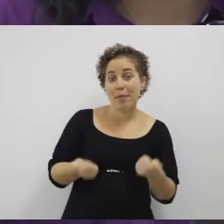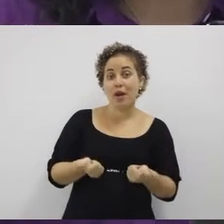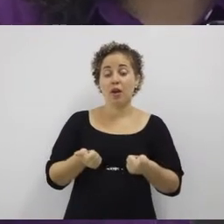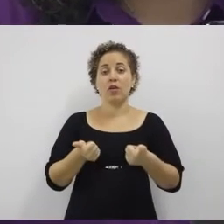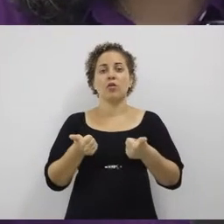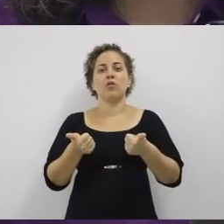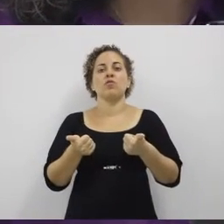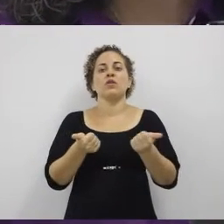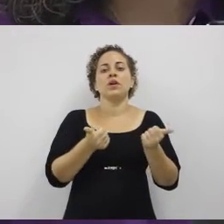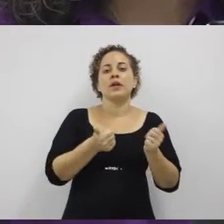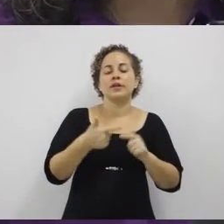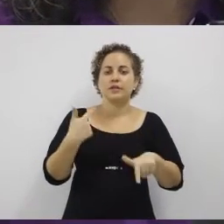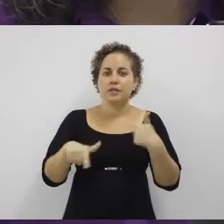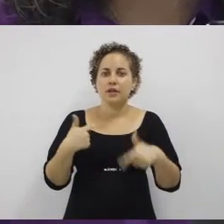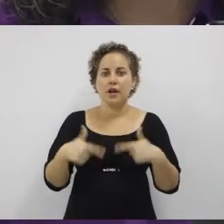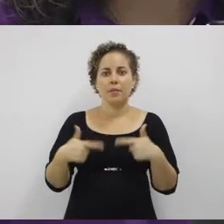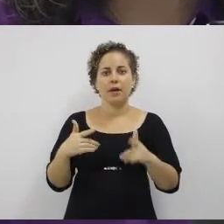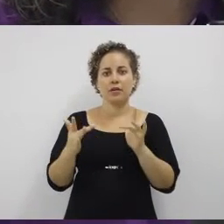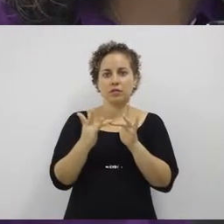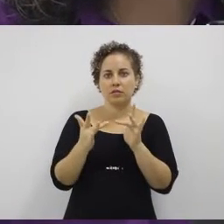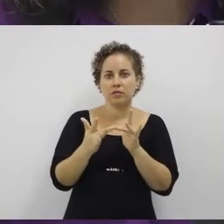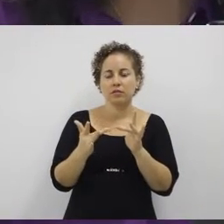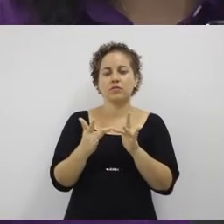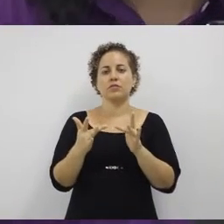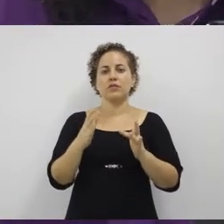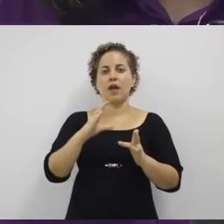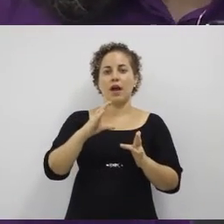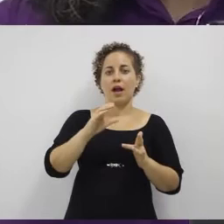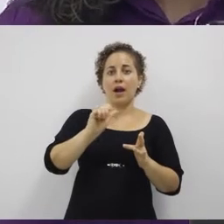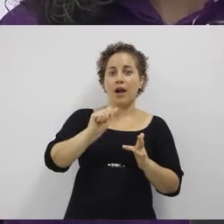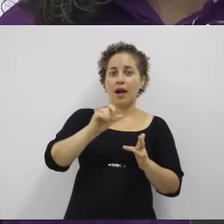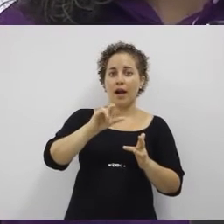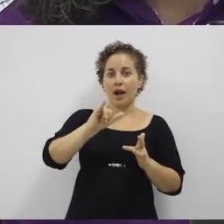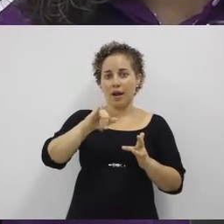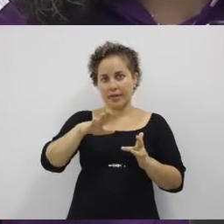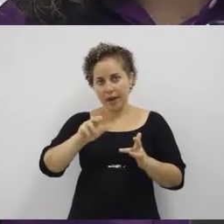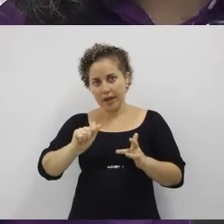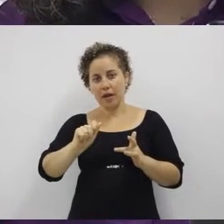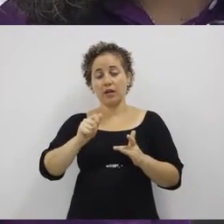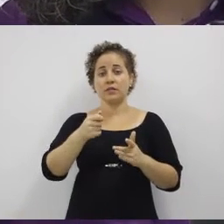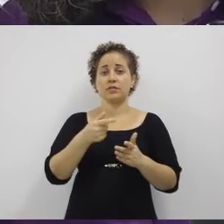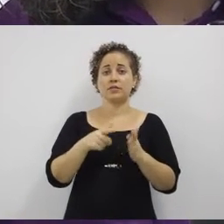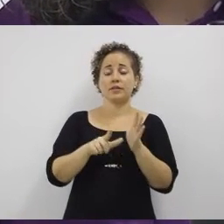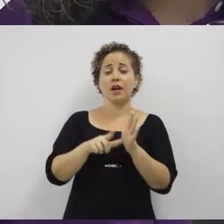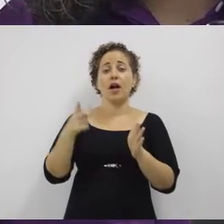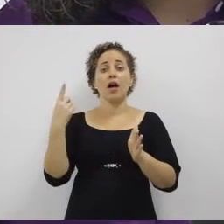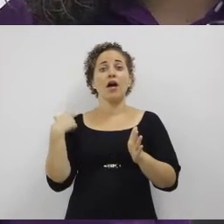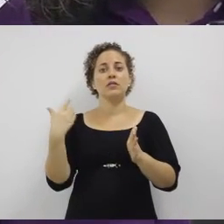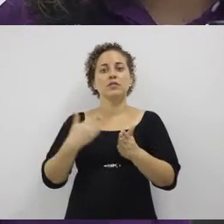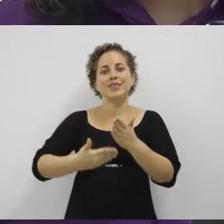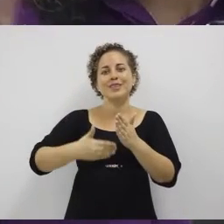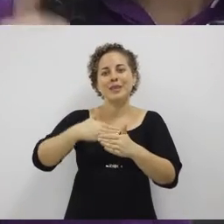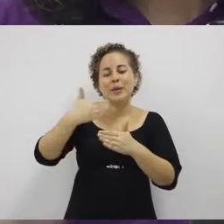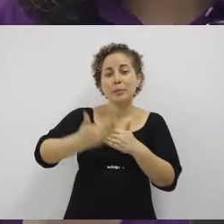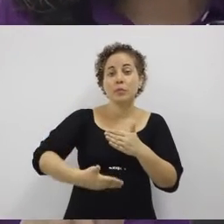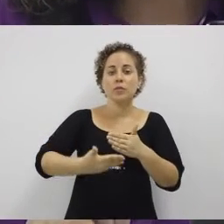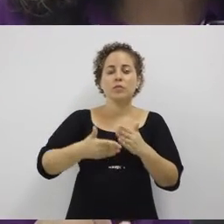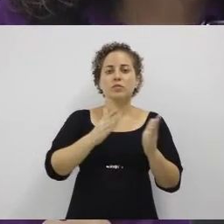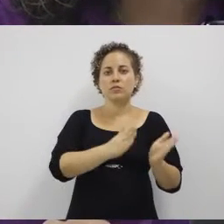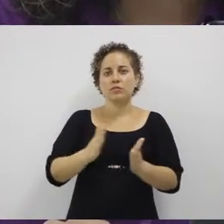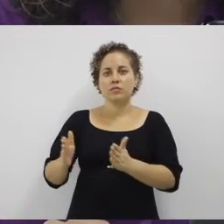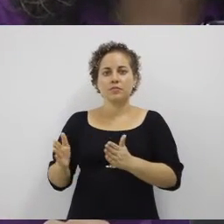antes eram feitas ou por um elo à minha frente na cadeia ou por um elo que estava atrás de mim na cadeia de suprimentos.